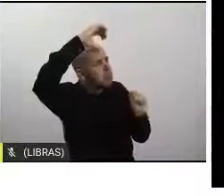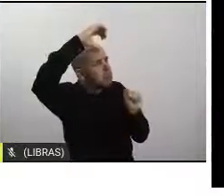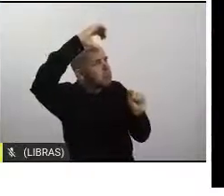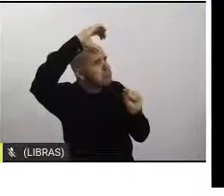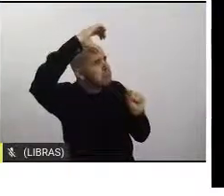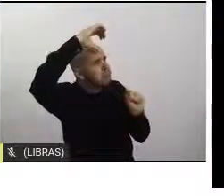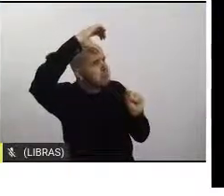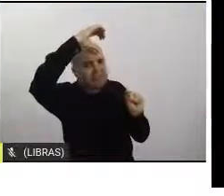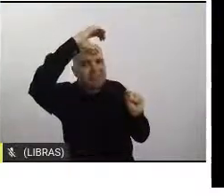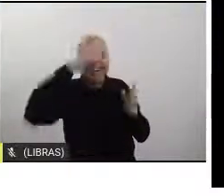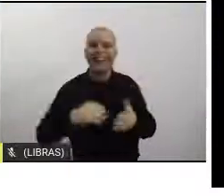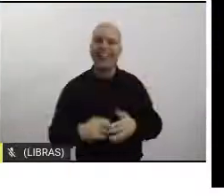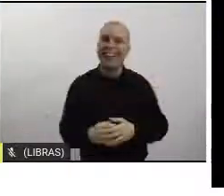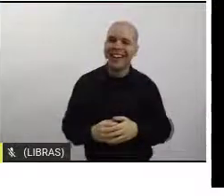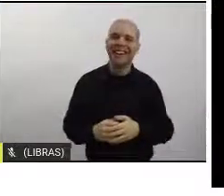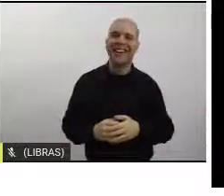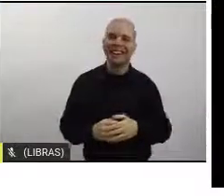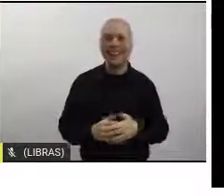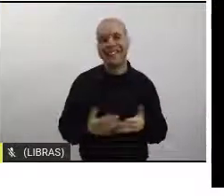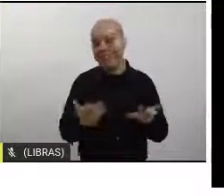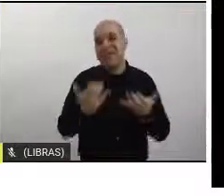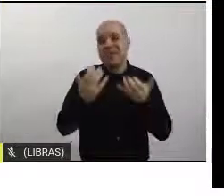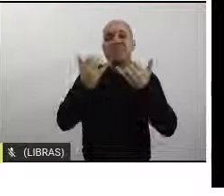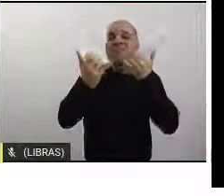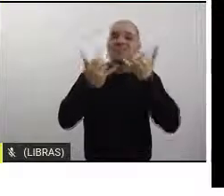com várias camadas disso, assim.